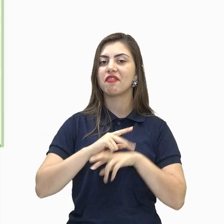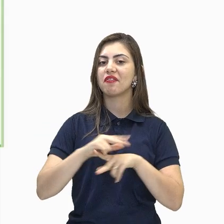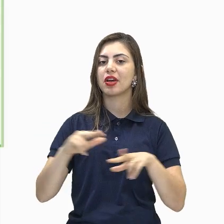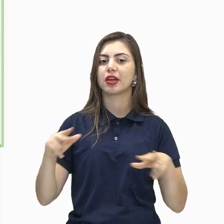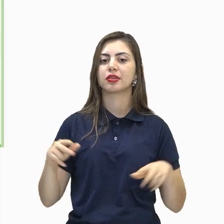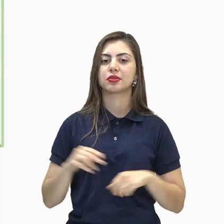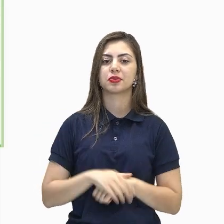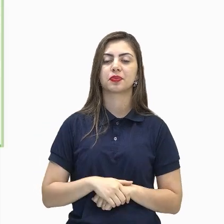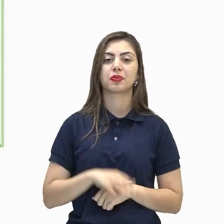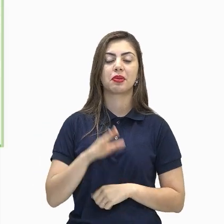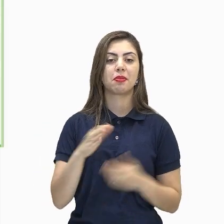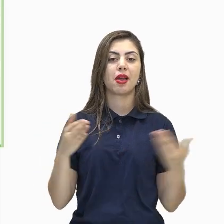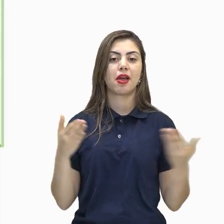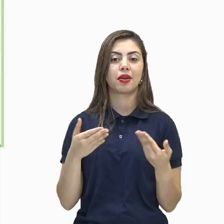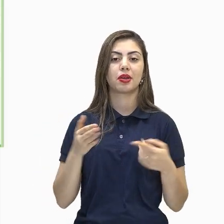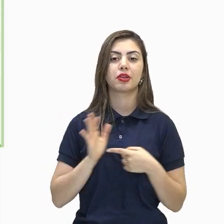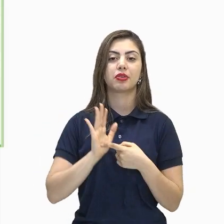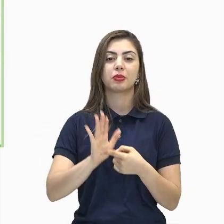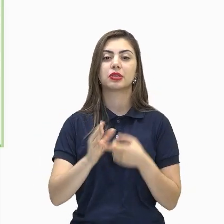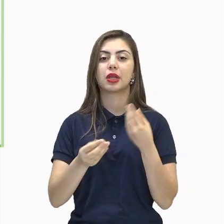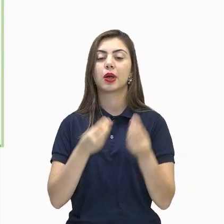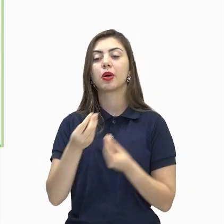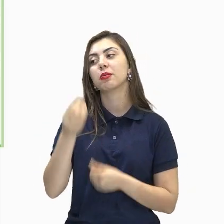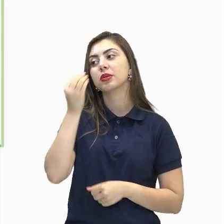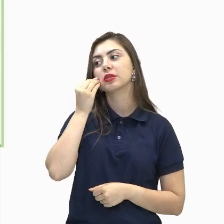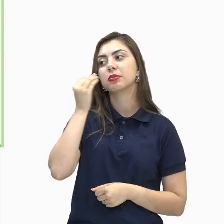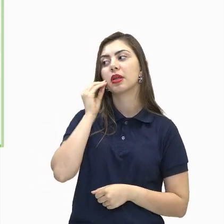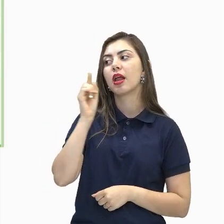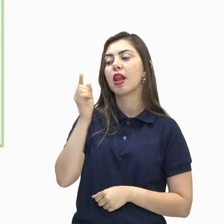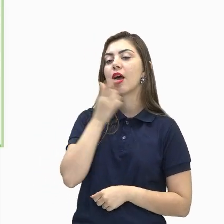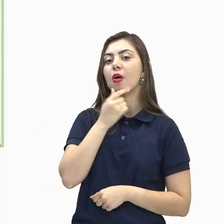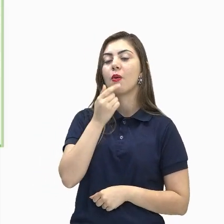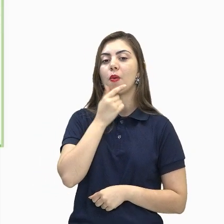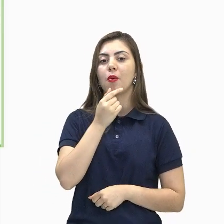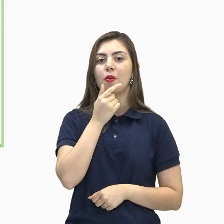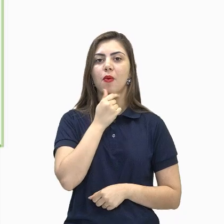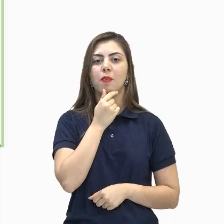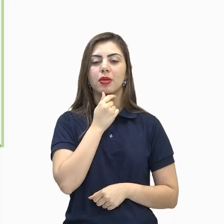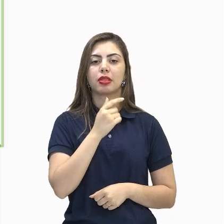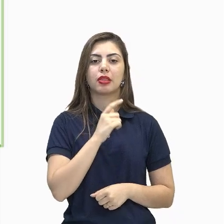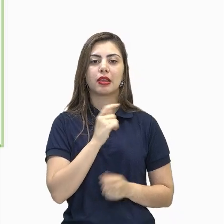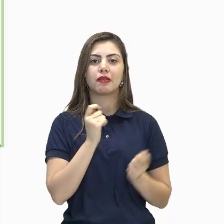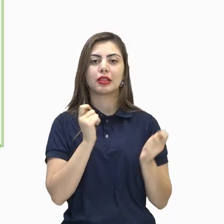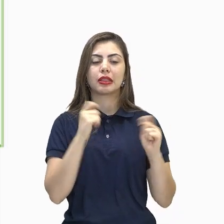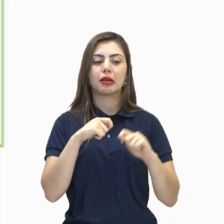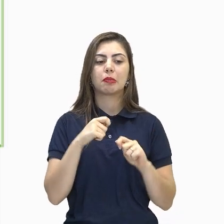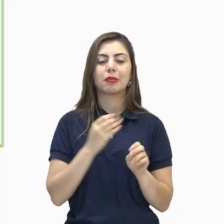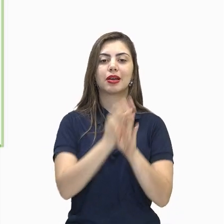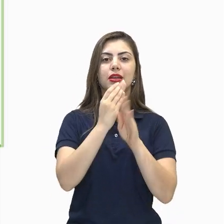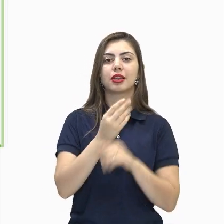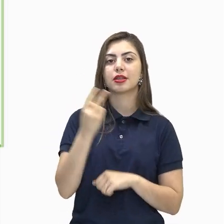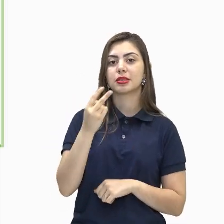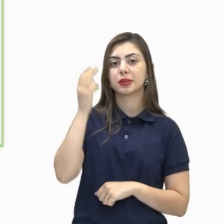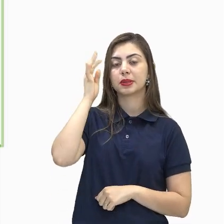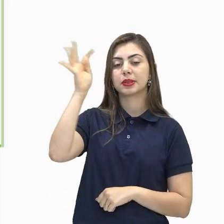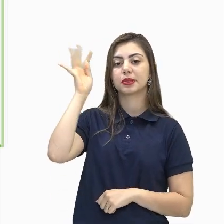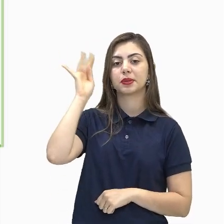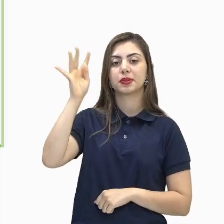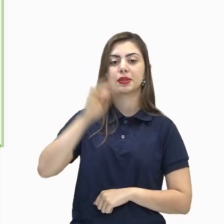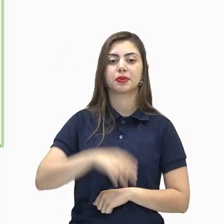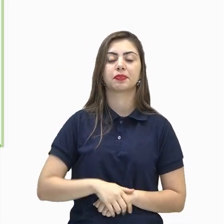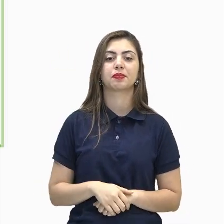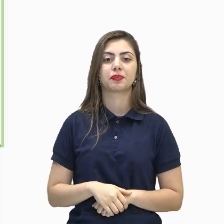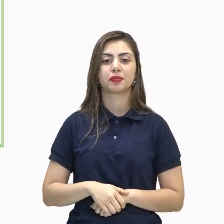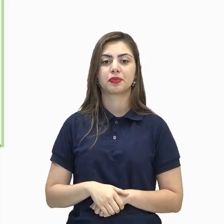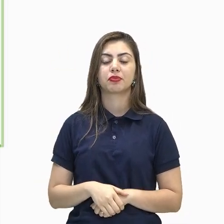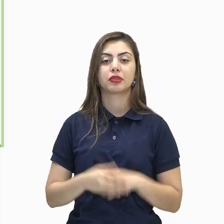vamos, então, entender o experimento realizado por Mendel, para a elaboração da segunda lei de Mendel. Ele também tem,